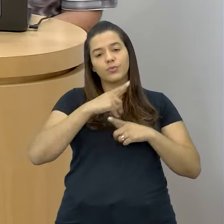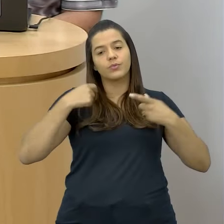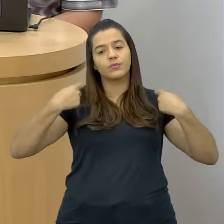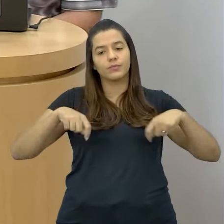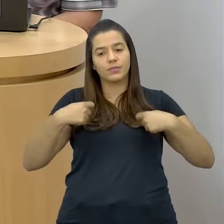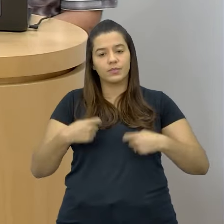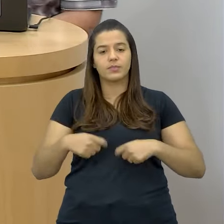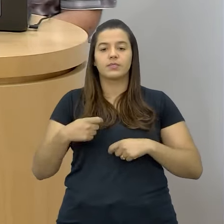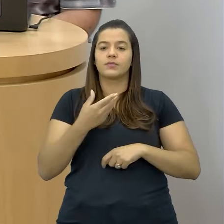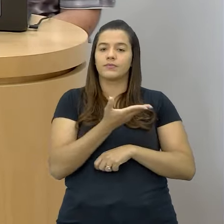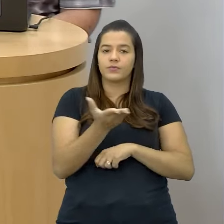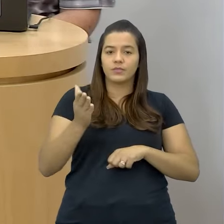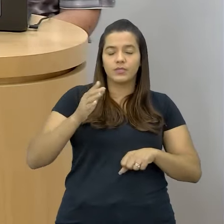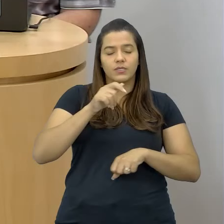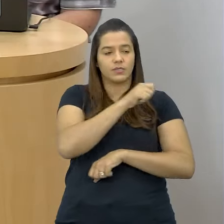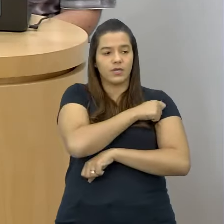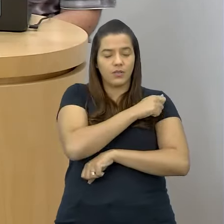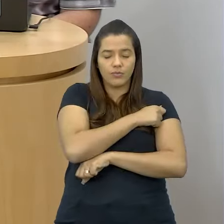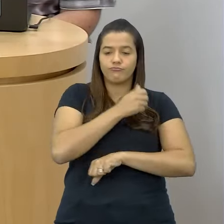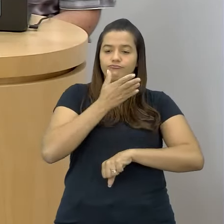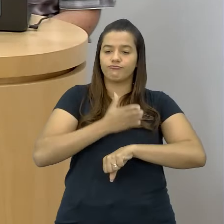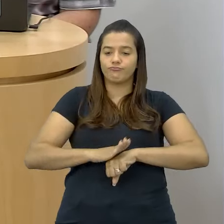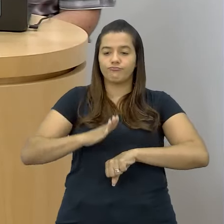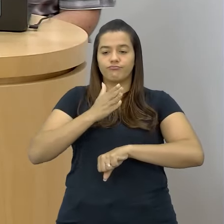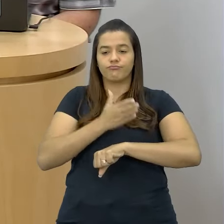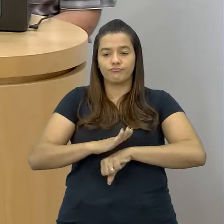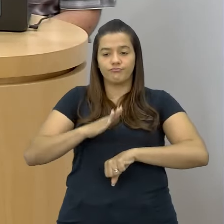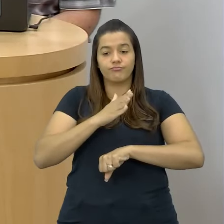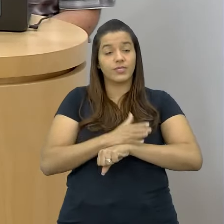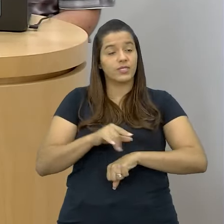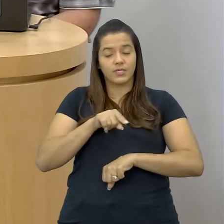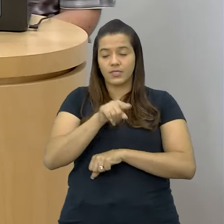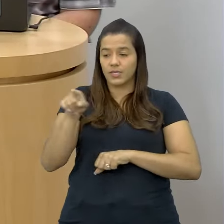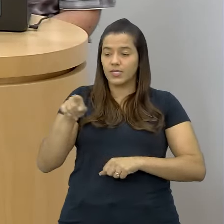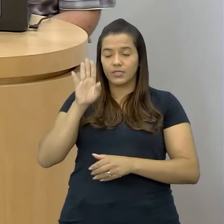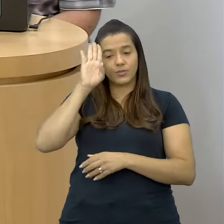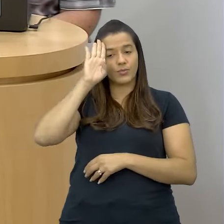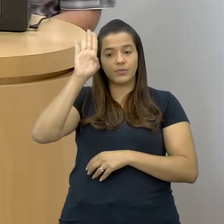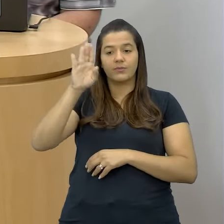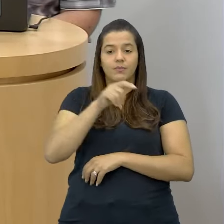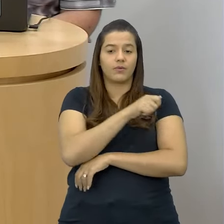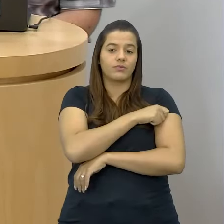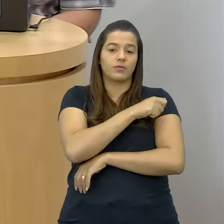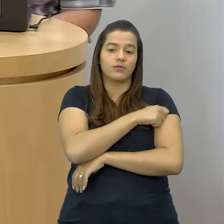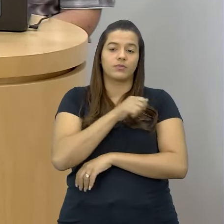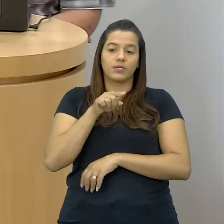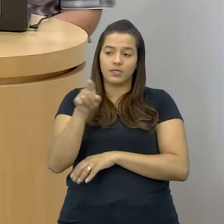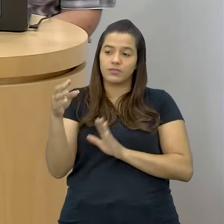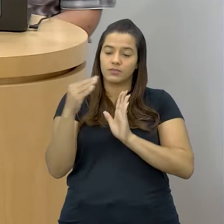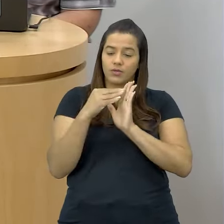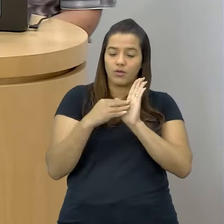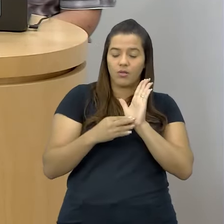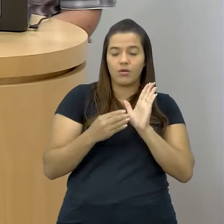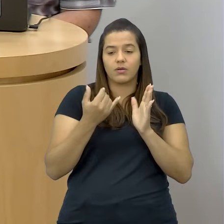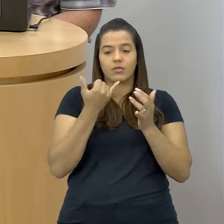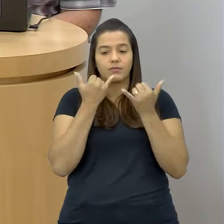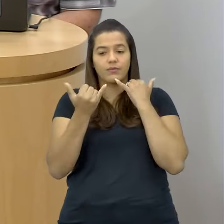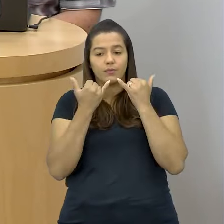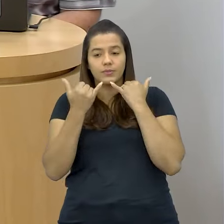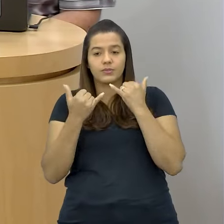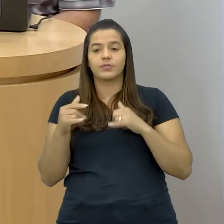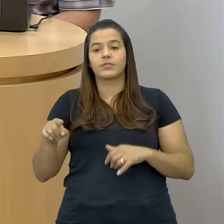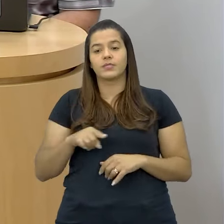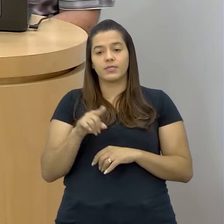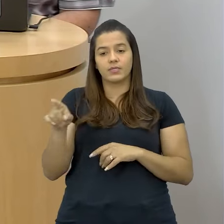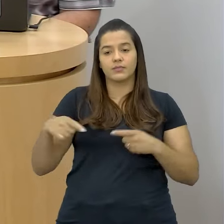atividade prática, que os estudantes sejam o centro do processo. Eles coloquem as informações, ali no primeiro momento eles